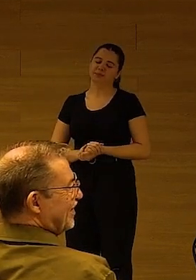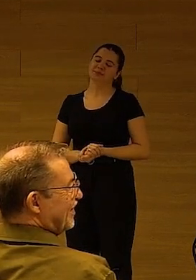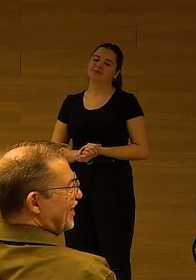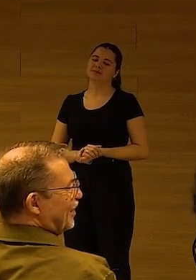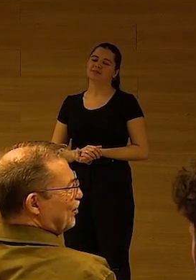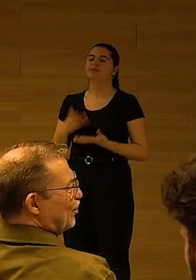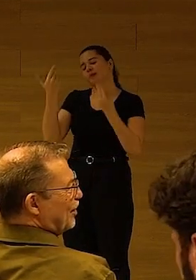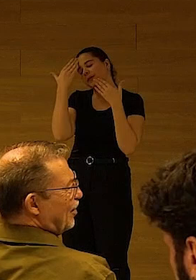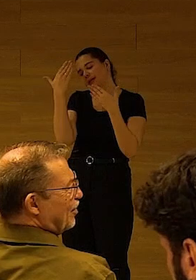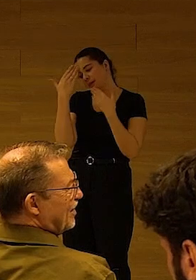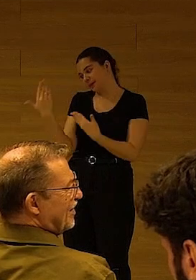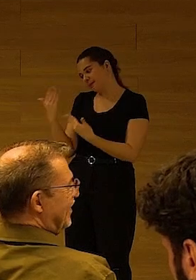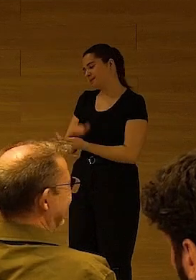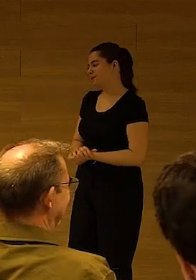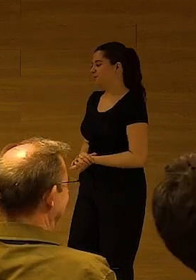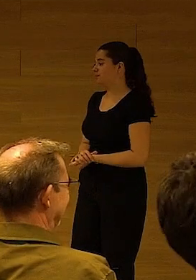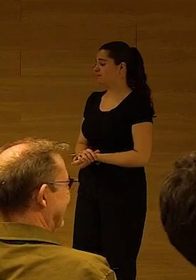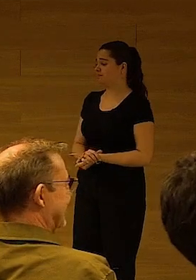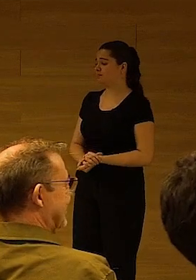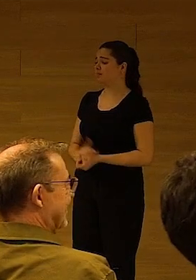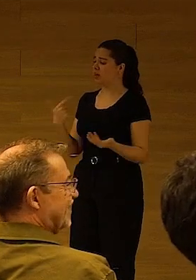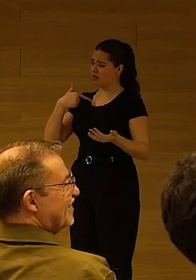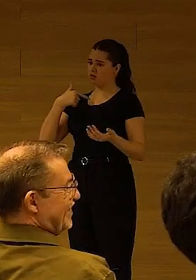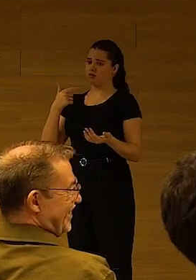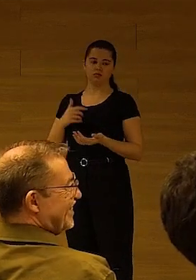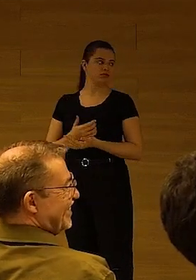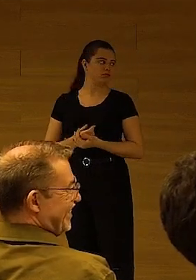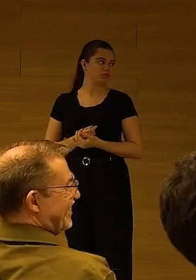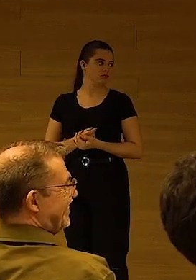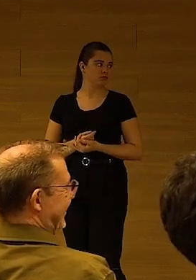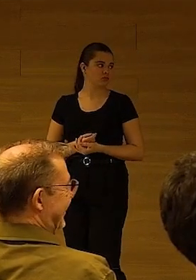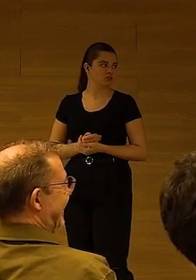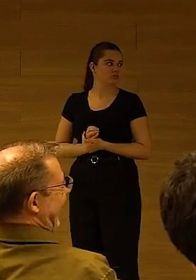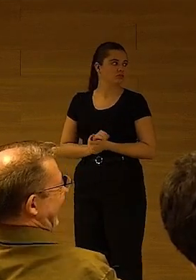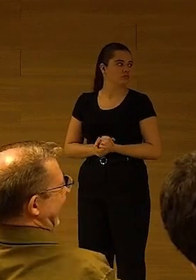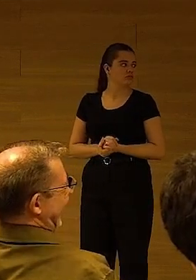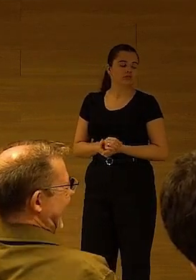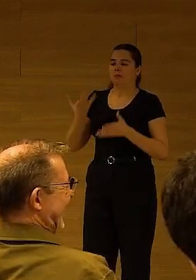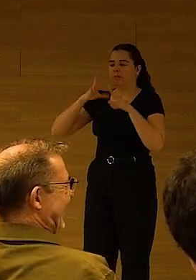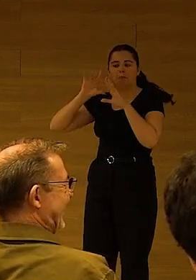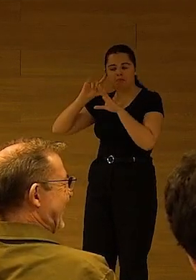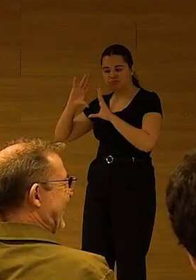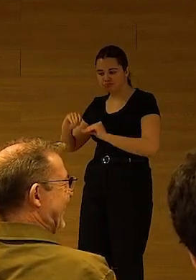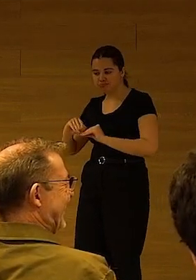Obrigada. Eu vou contar para vocês que eu fiz um esquema... Oi? Alô?